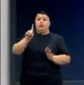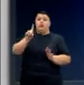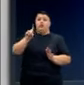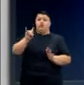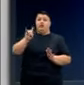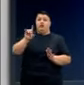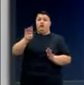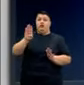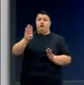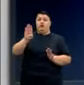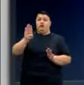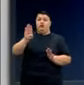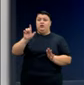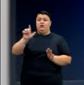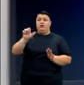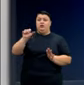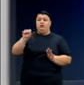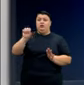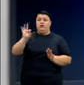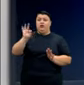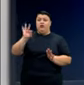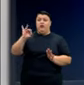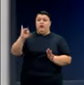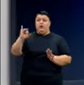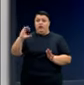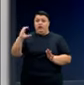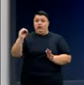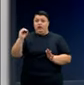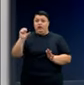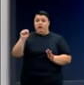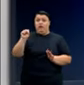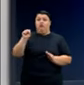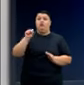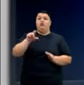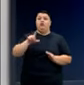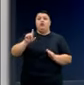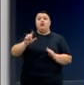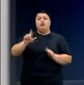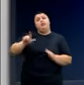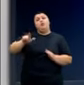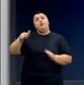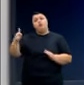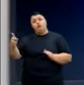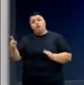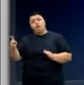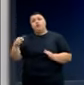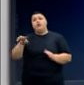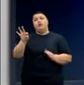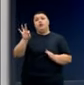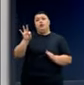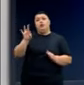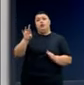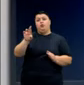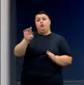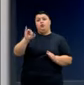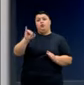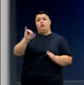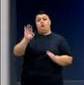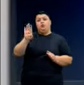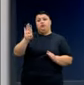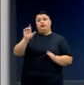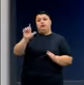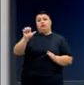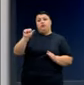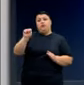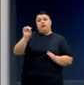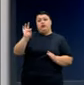a ecto e a endoderme. E depois os triblásticos, que tem os 3 folhetos